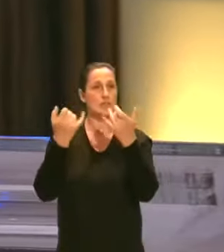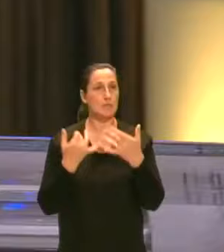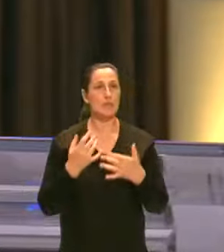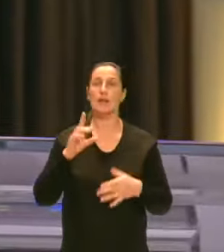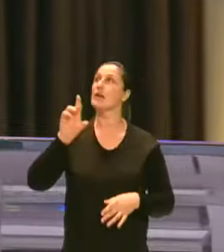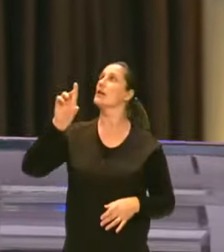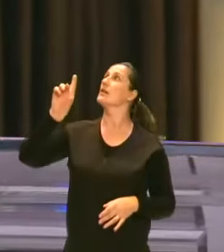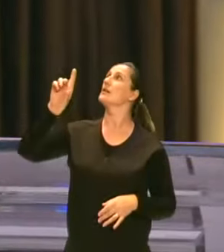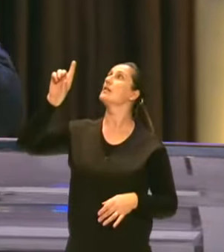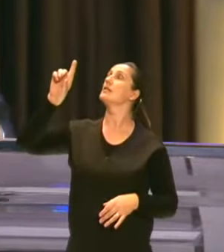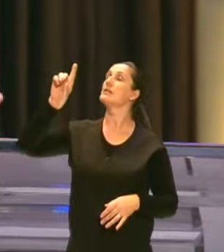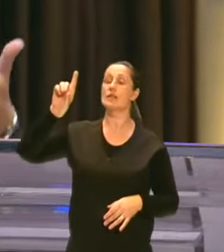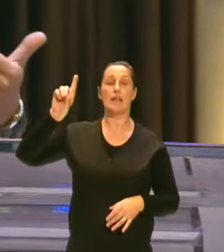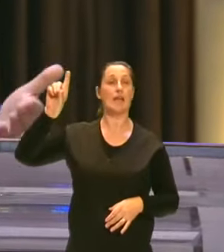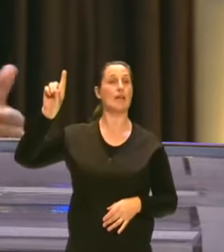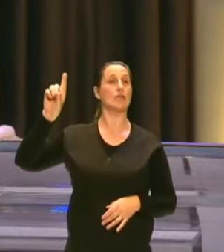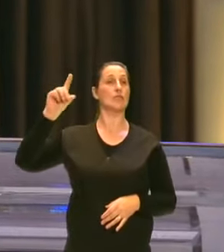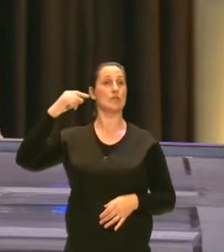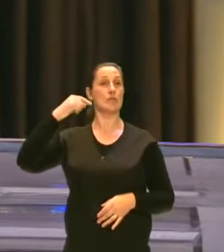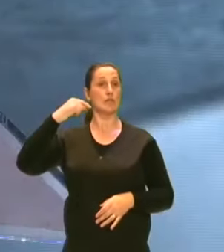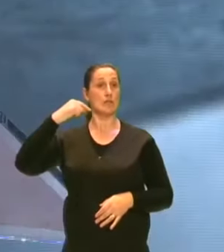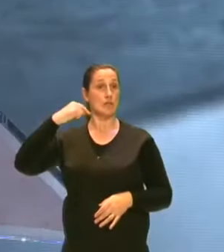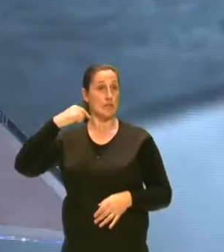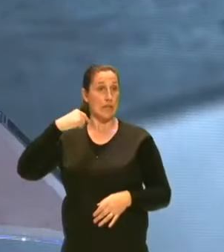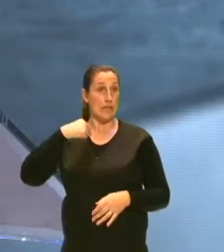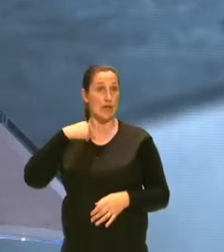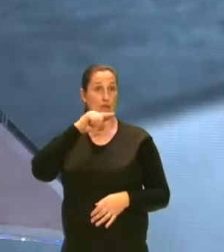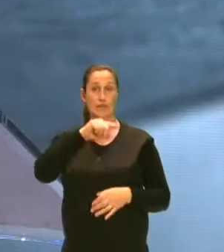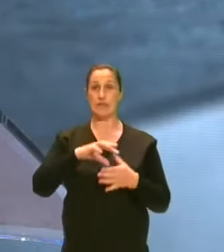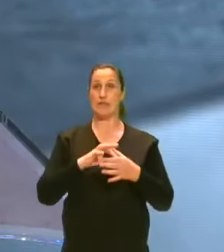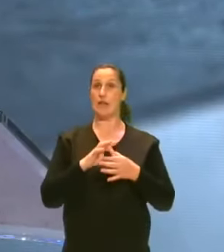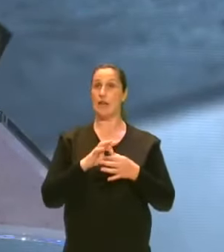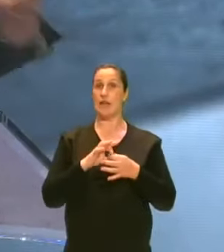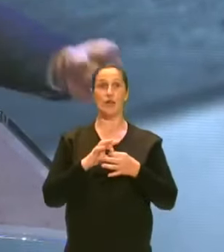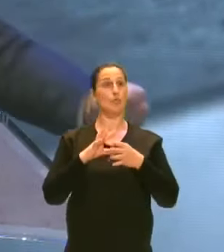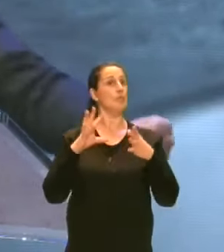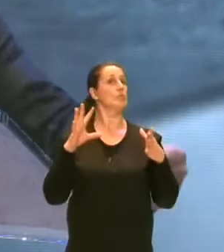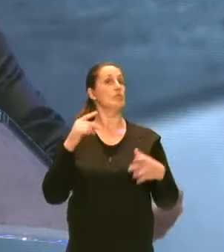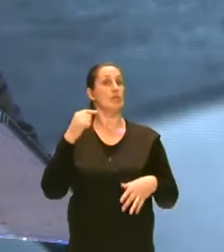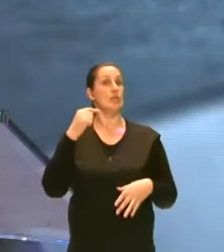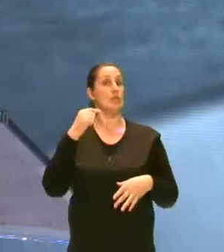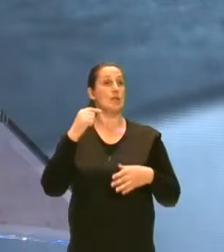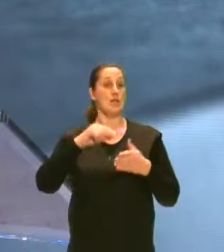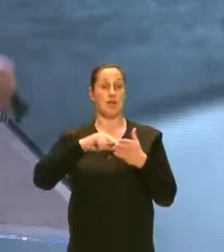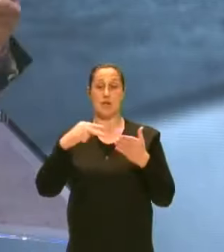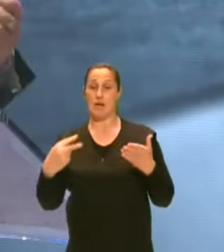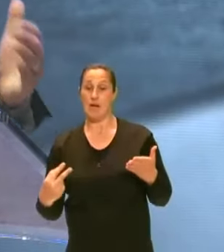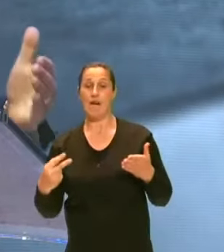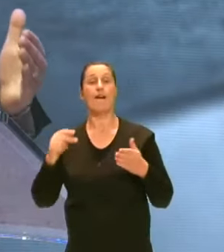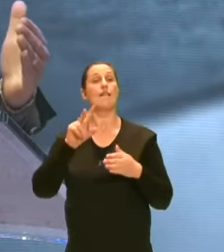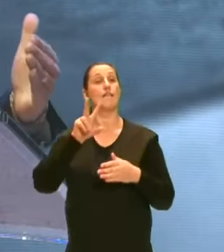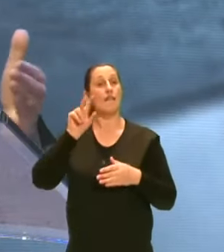não permitirá que você e eu caiamos. Ele vai nos proteger, Ele vai nos pegar com a sua mão forte, vai